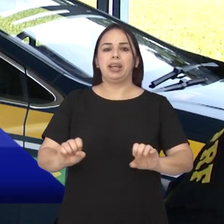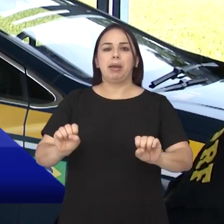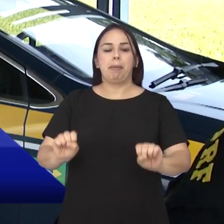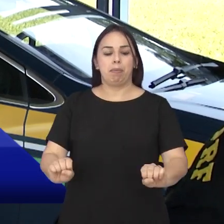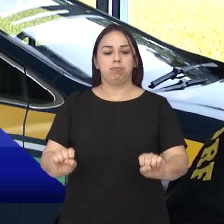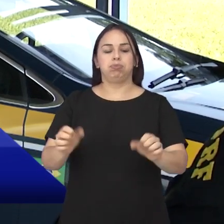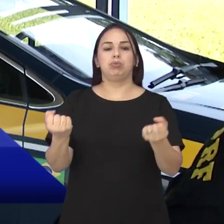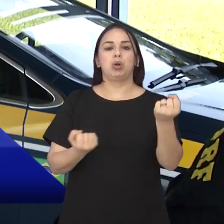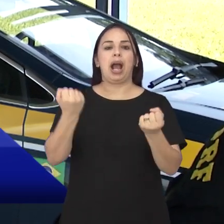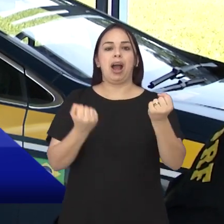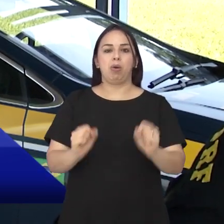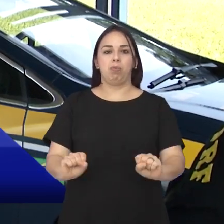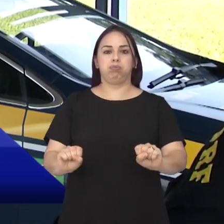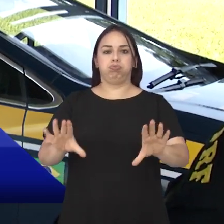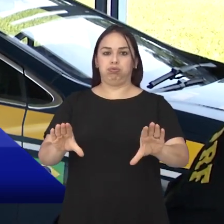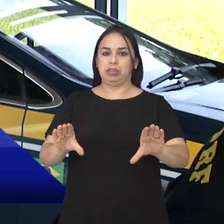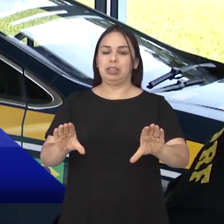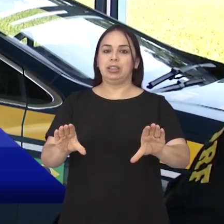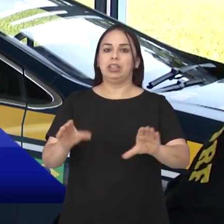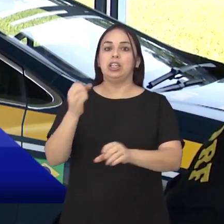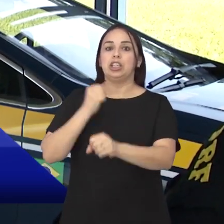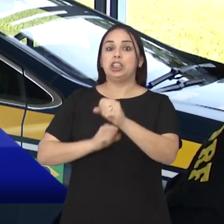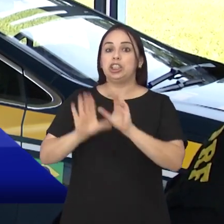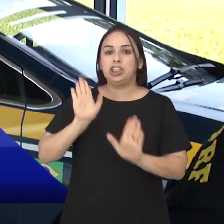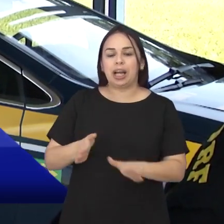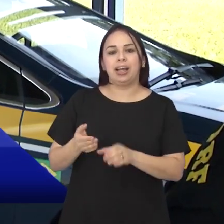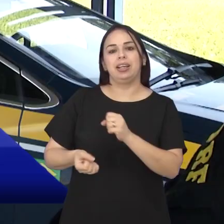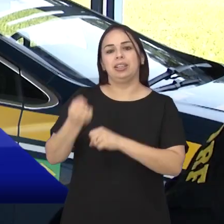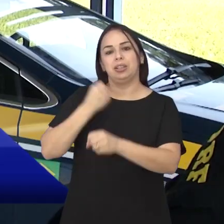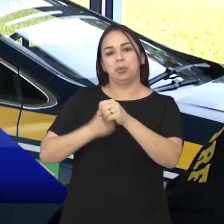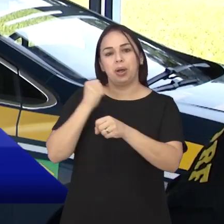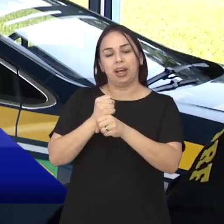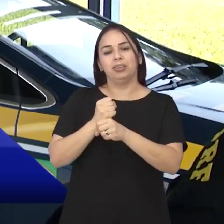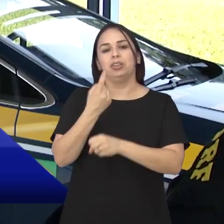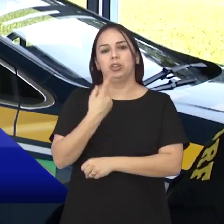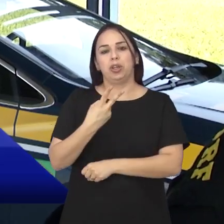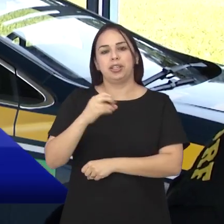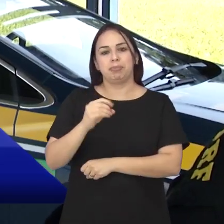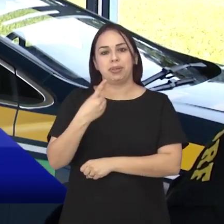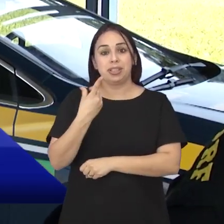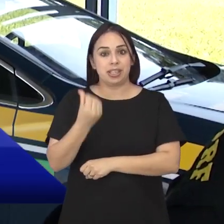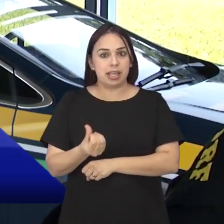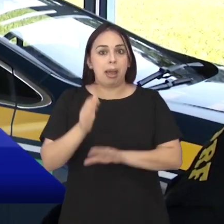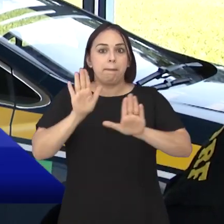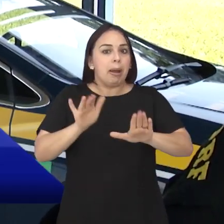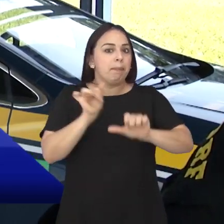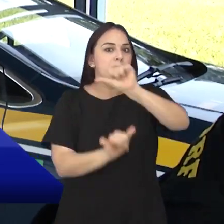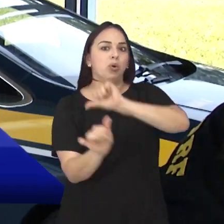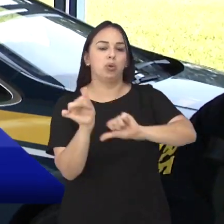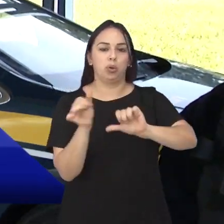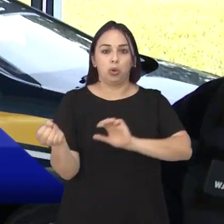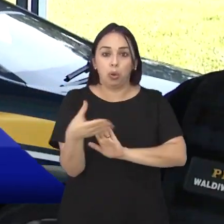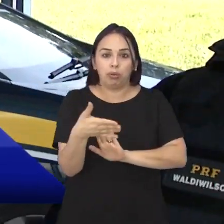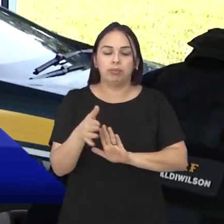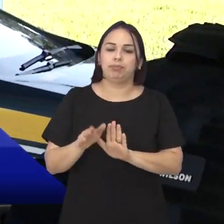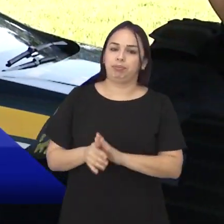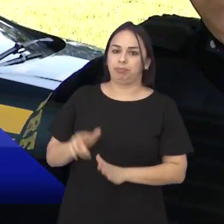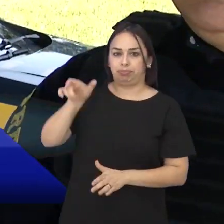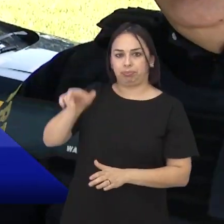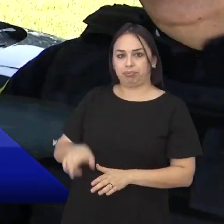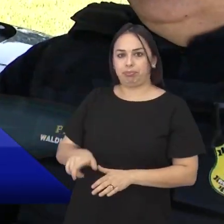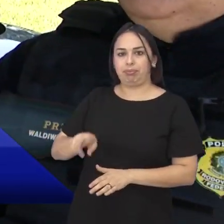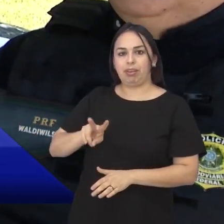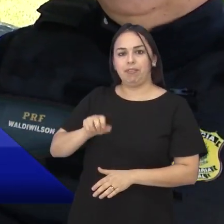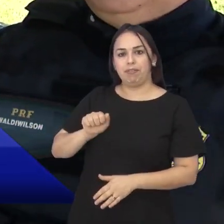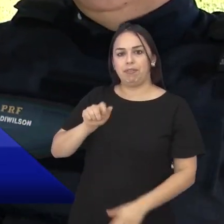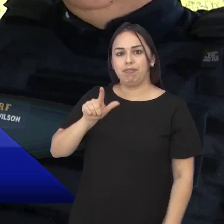né? Que existe desde 2016 e teve alguma mudança recentemente. A gente vai conversar com o Valdir Wilson, ele